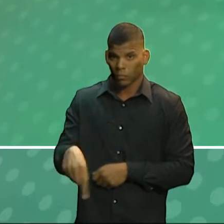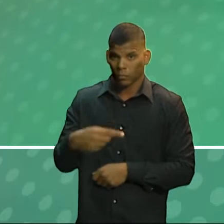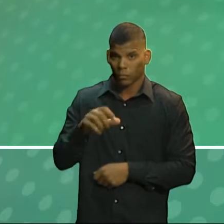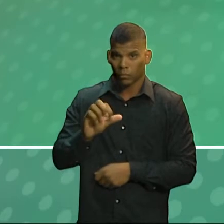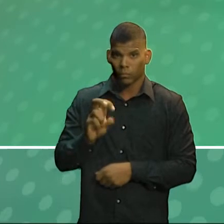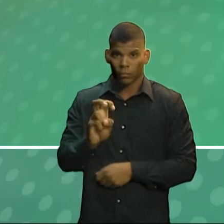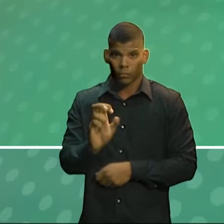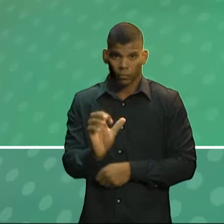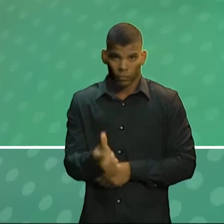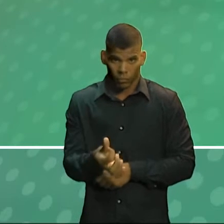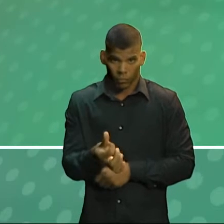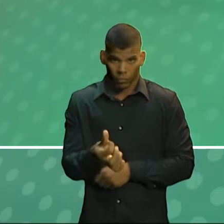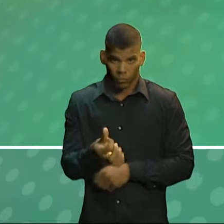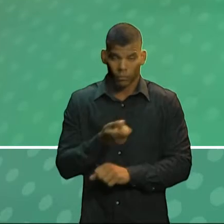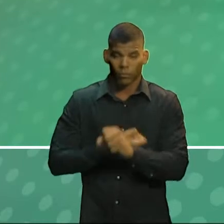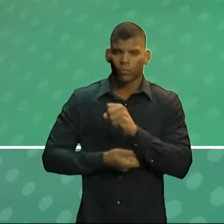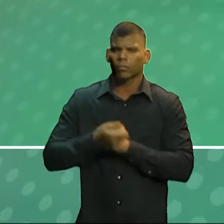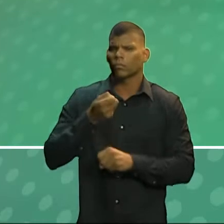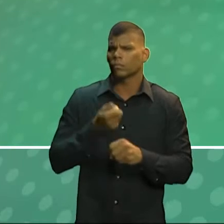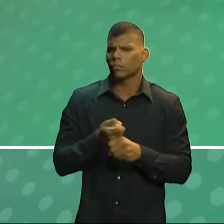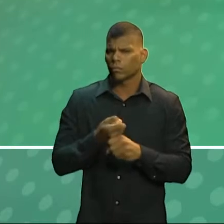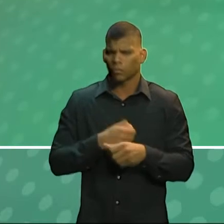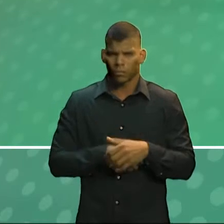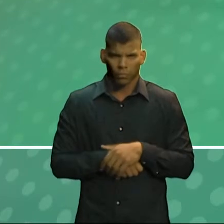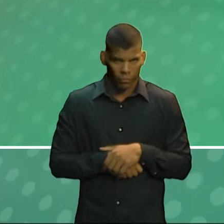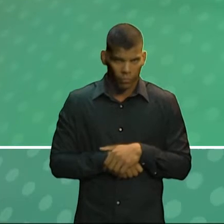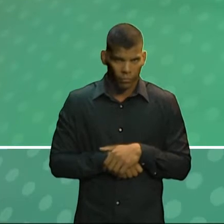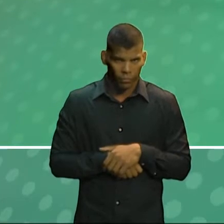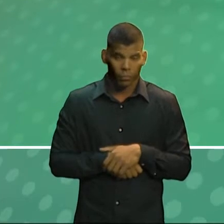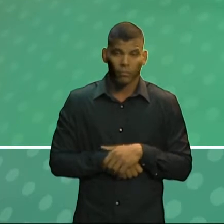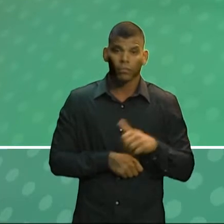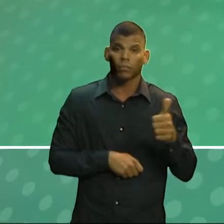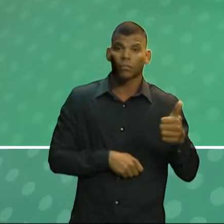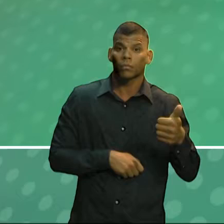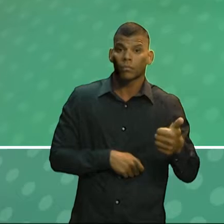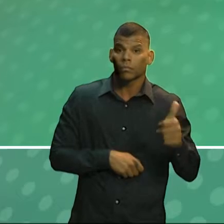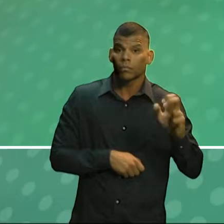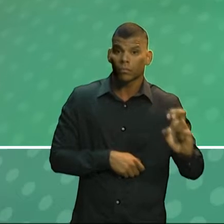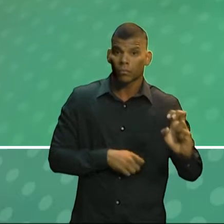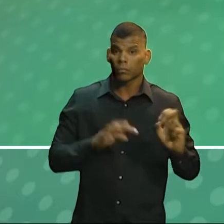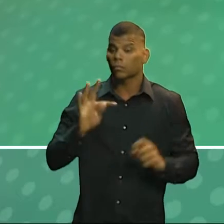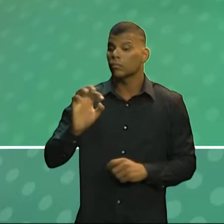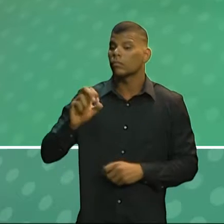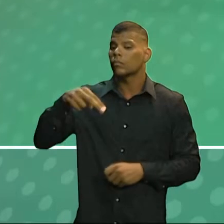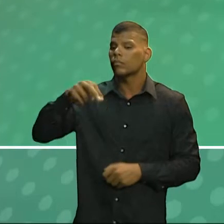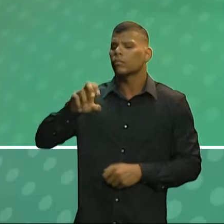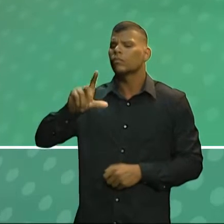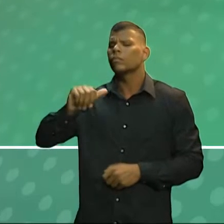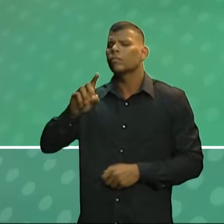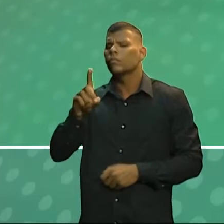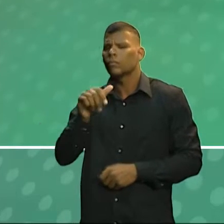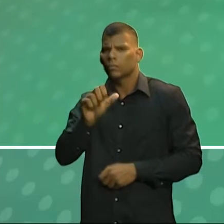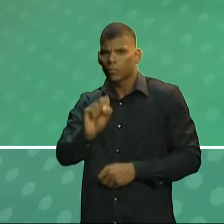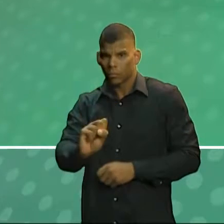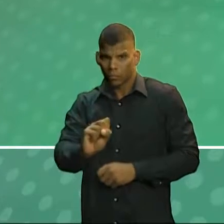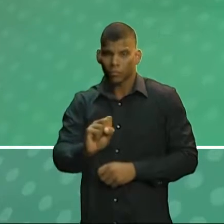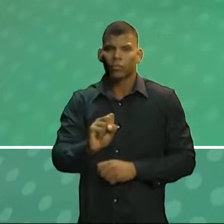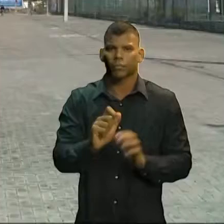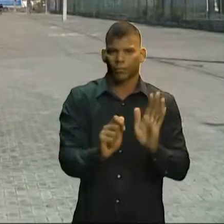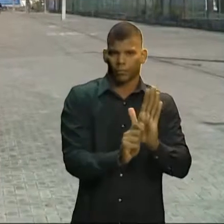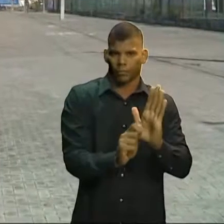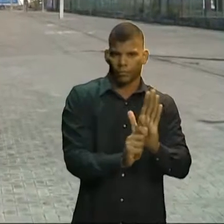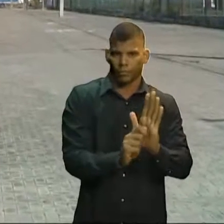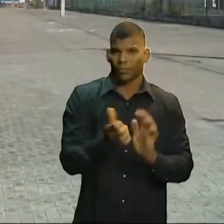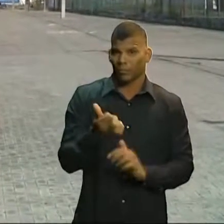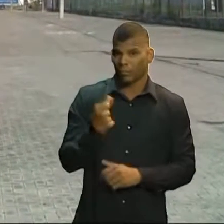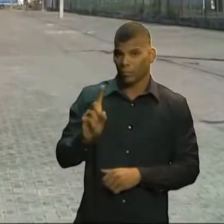53.956. No ano passado, ainda foram apreendidas 15 toneladas de entorpecentes e 6.080 armas.